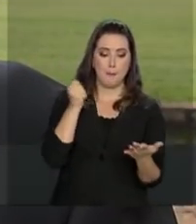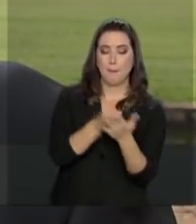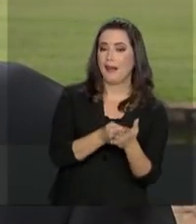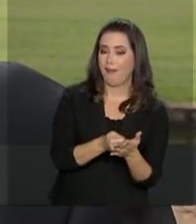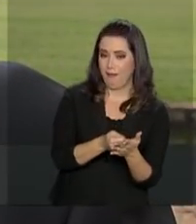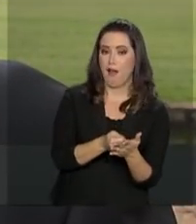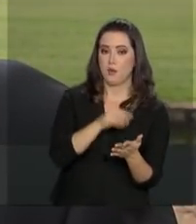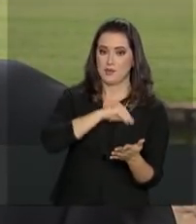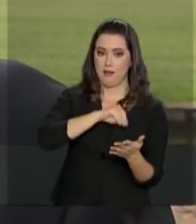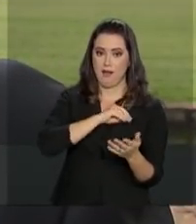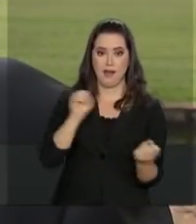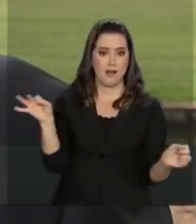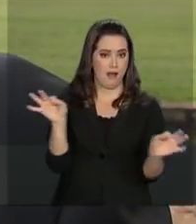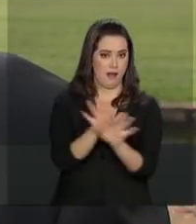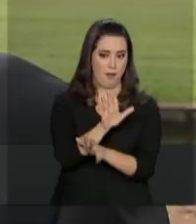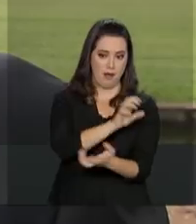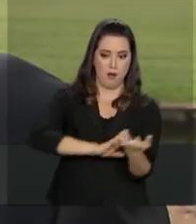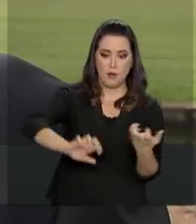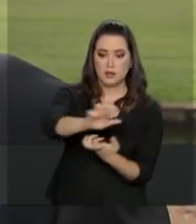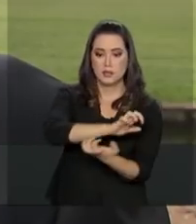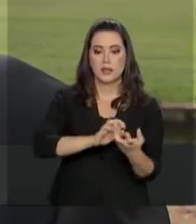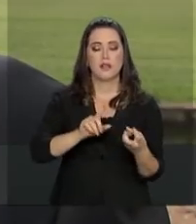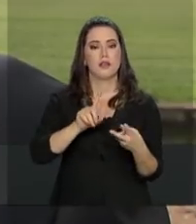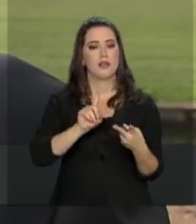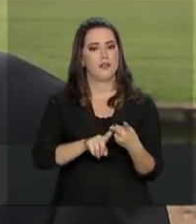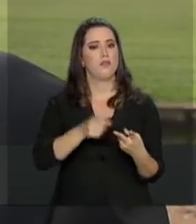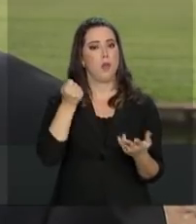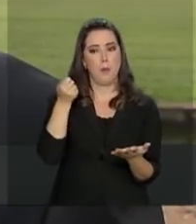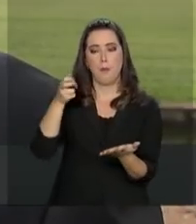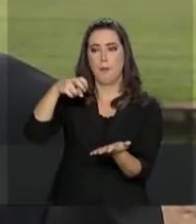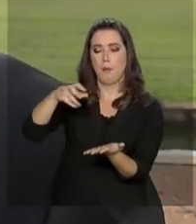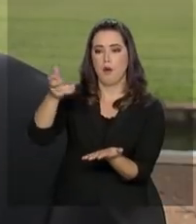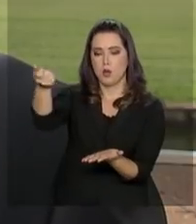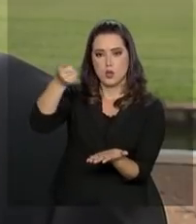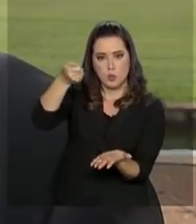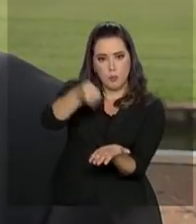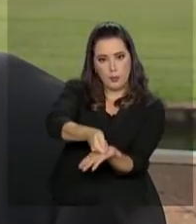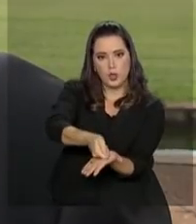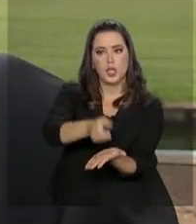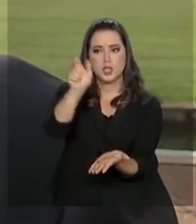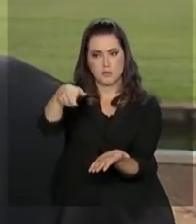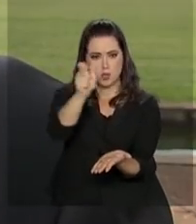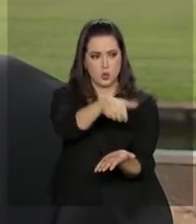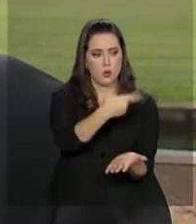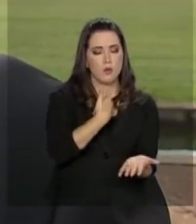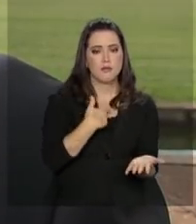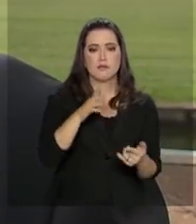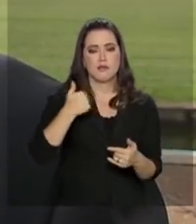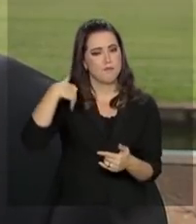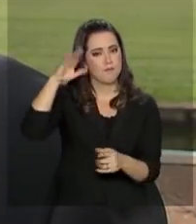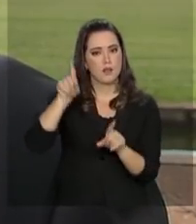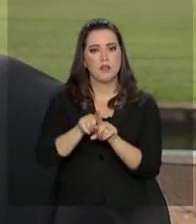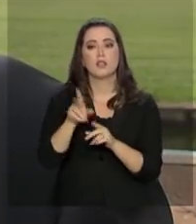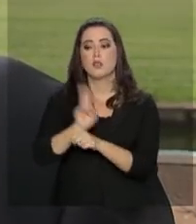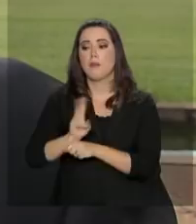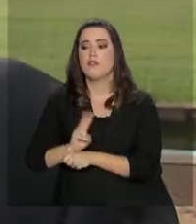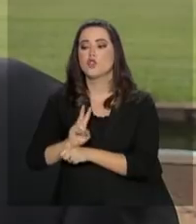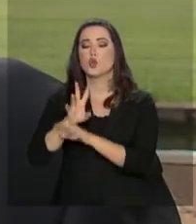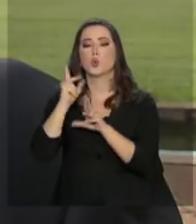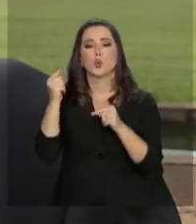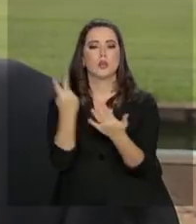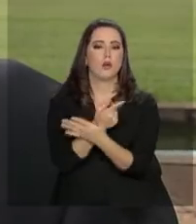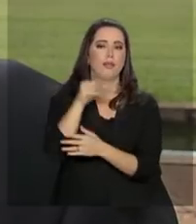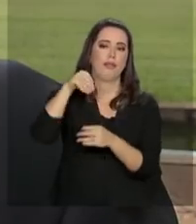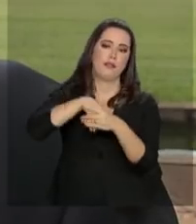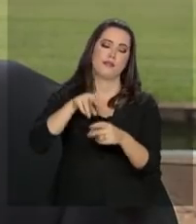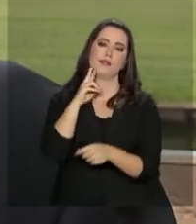greve punir aqueles que cometeram excessos e obviamente também fazer uma auditoria de tudo o que lá se passa então isso é